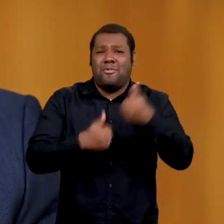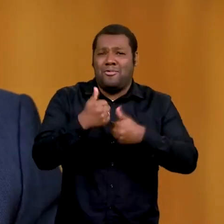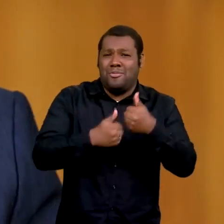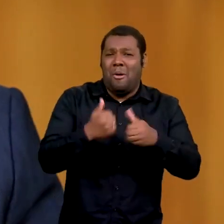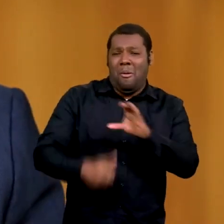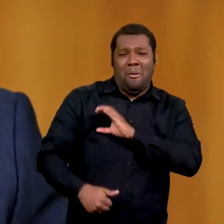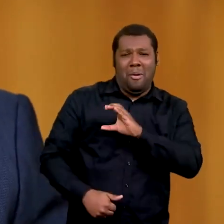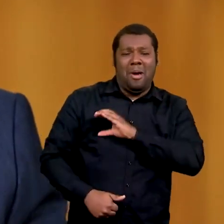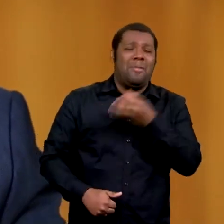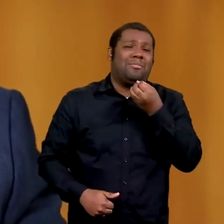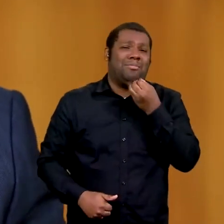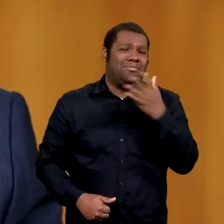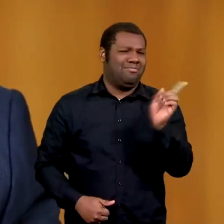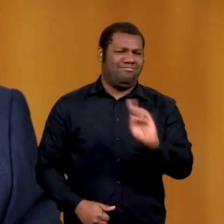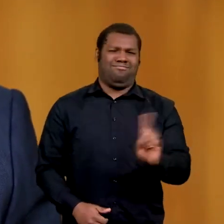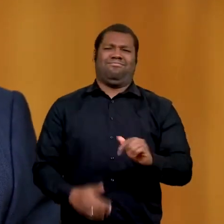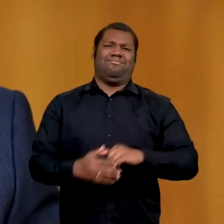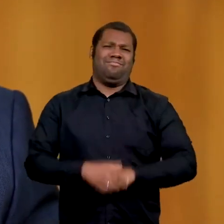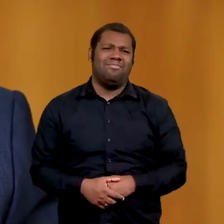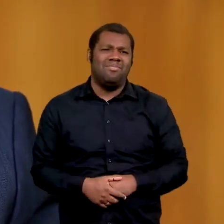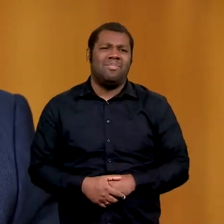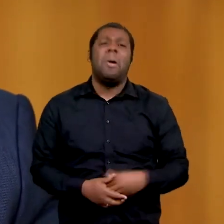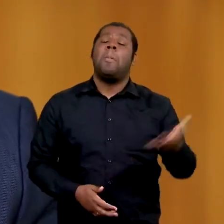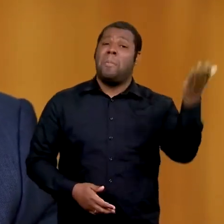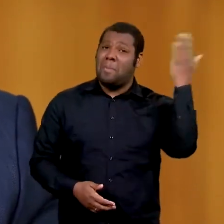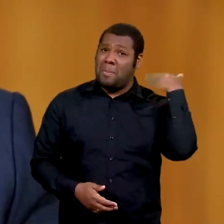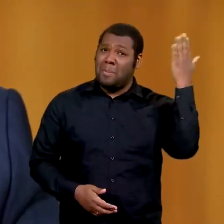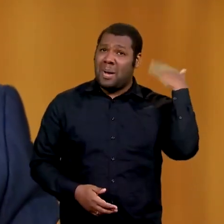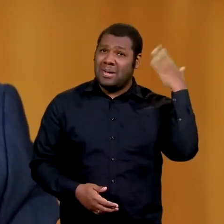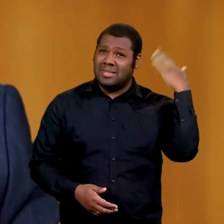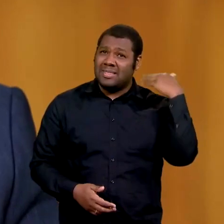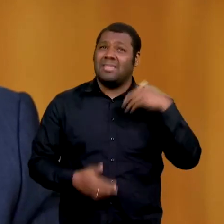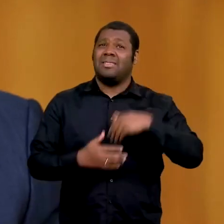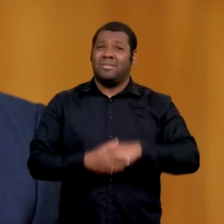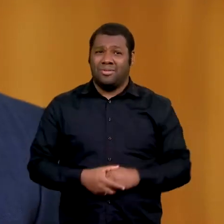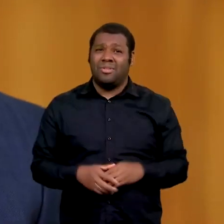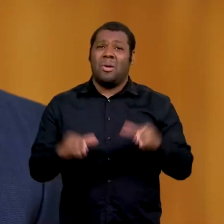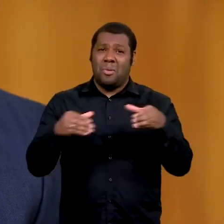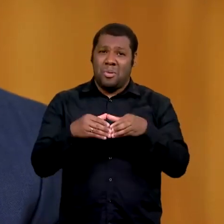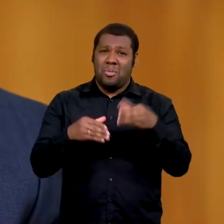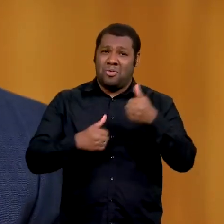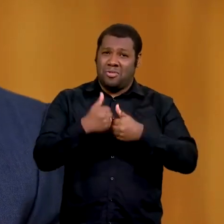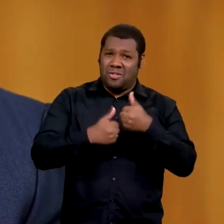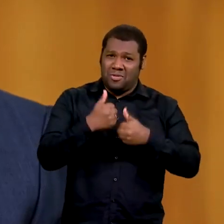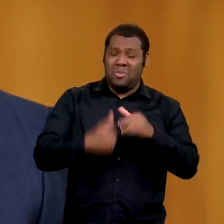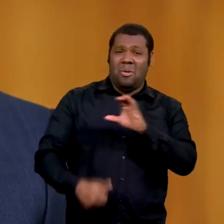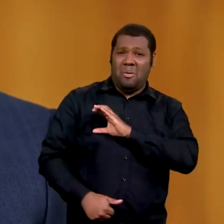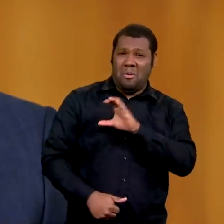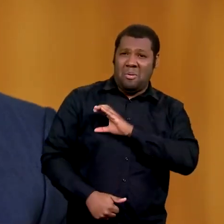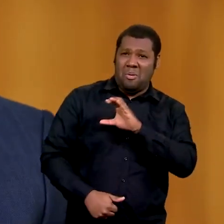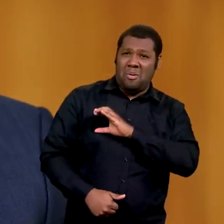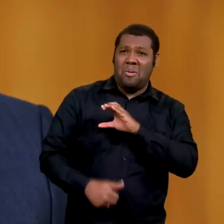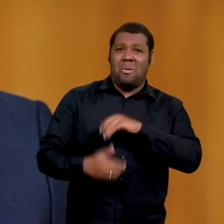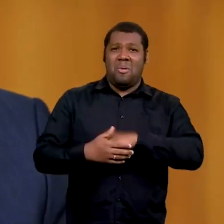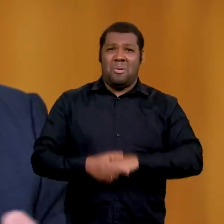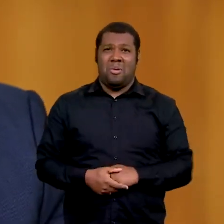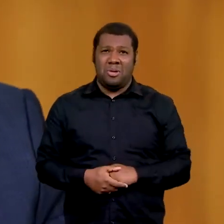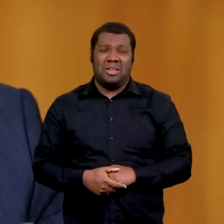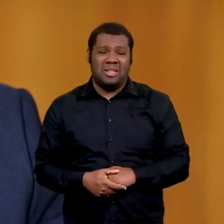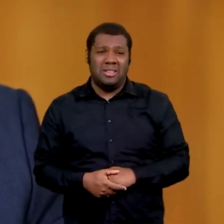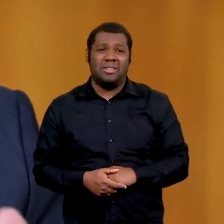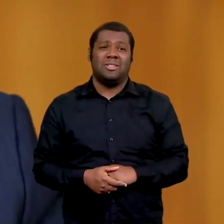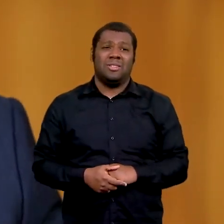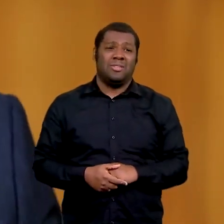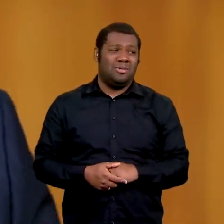da Fé teve um momento histórico que o Corinthians tropeçou eu acho que foi o momento de democracia